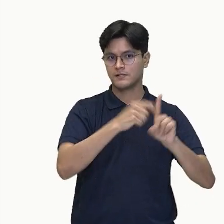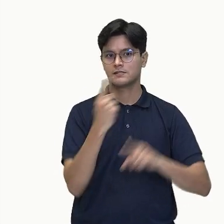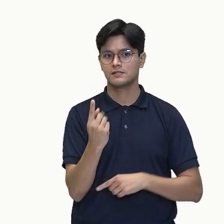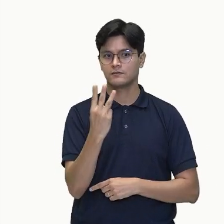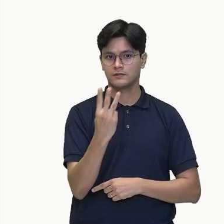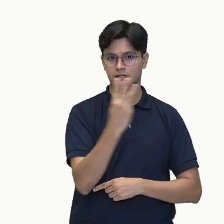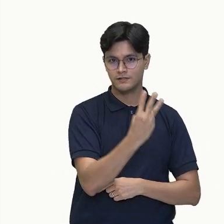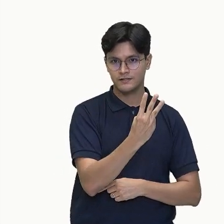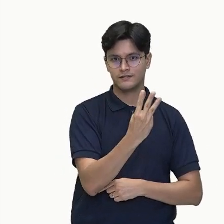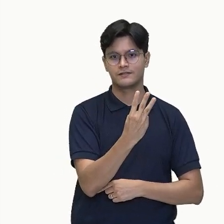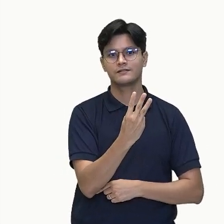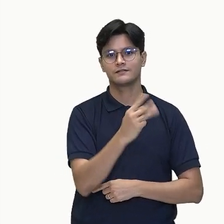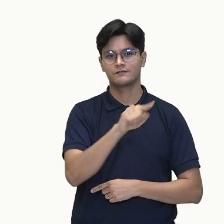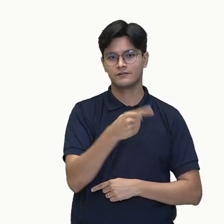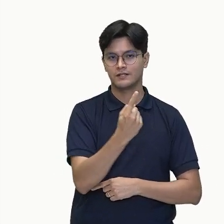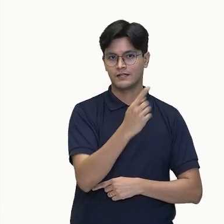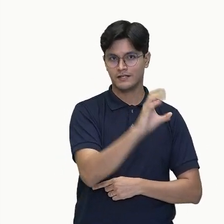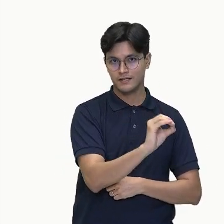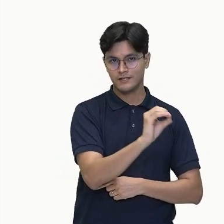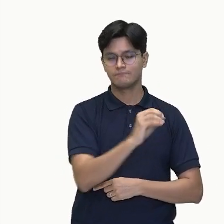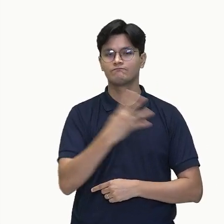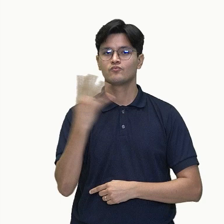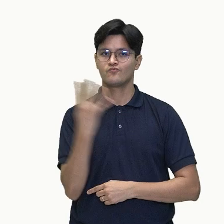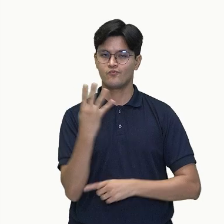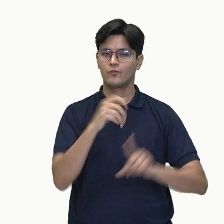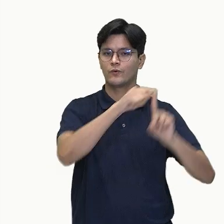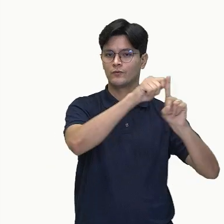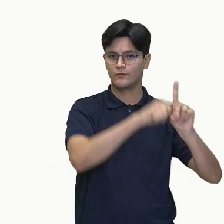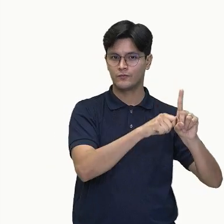133,10, no quarto mês, R$